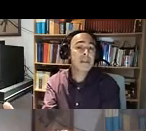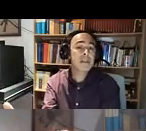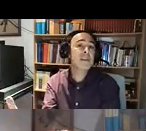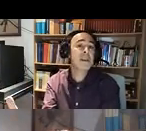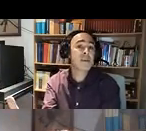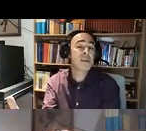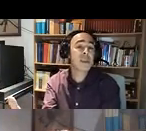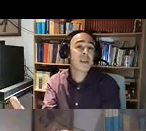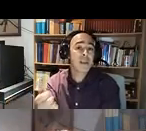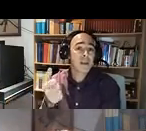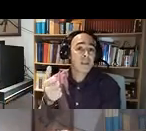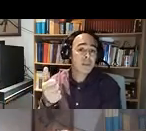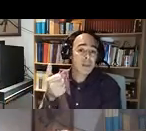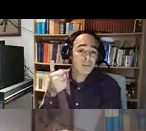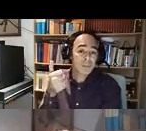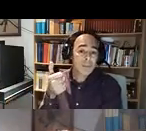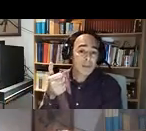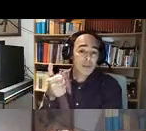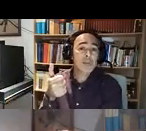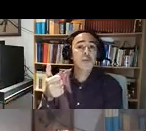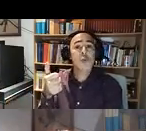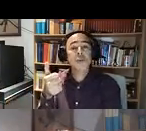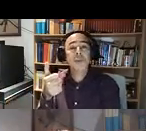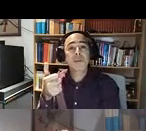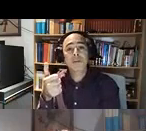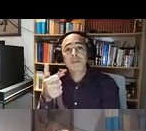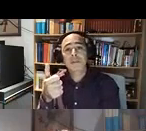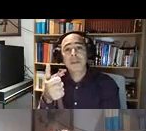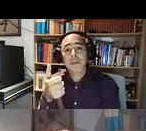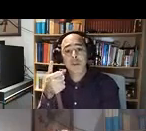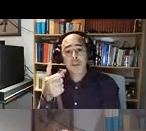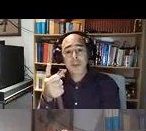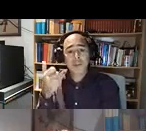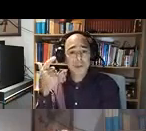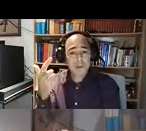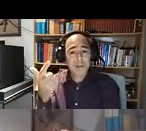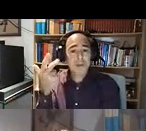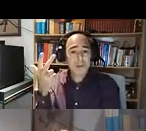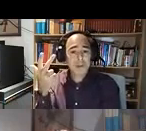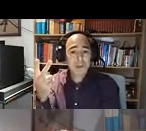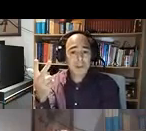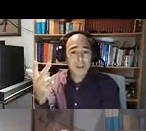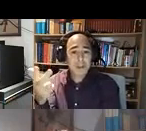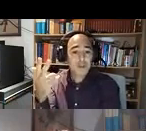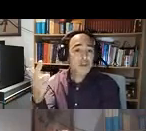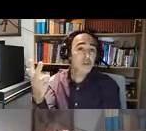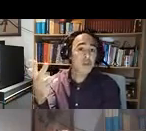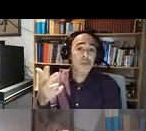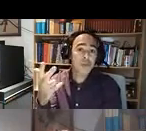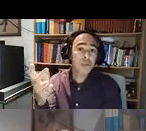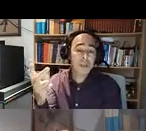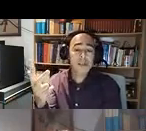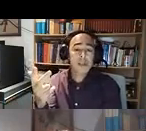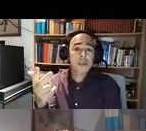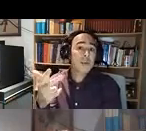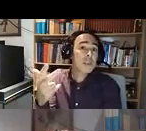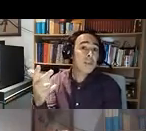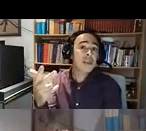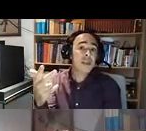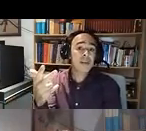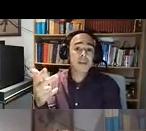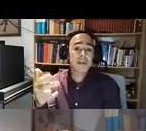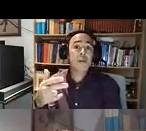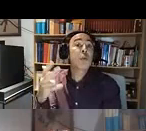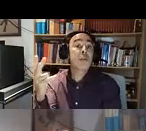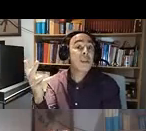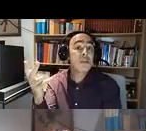carro e na significa mais dinheiro por quê Por quê o combustível os pneus as revisões e os seguros Forest